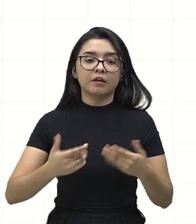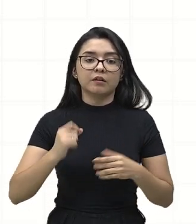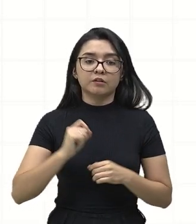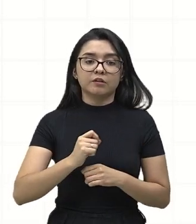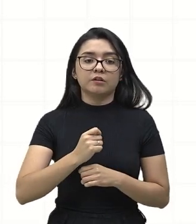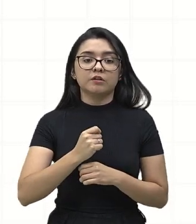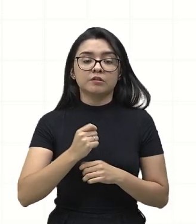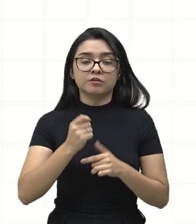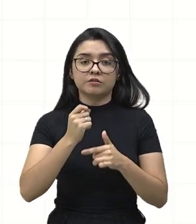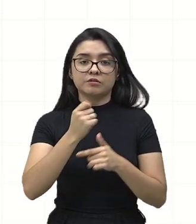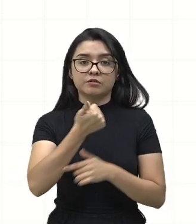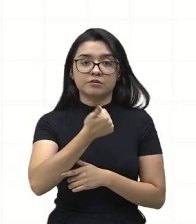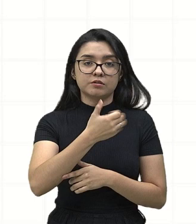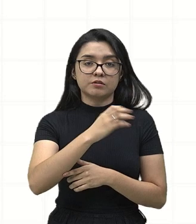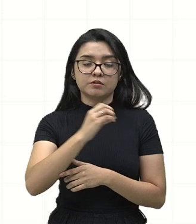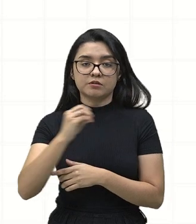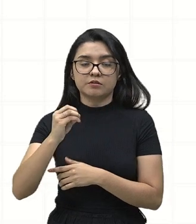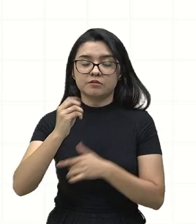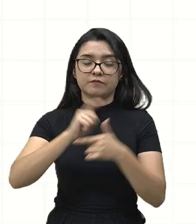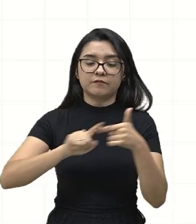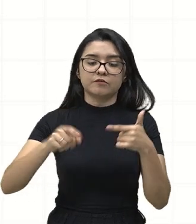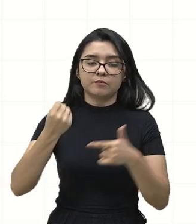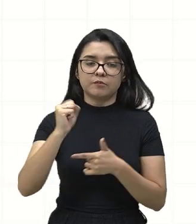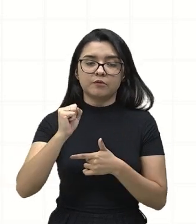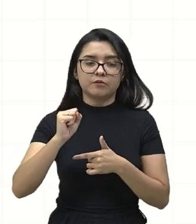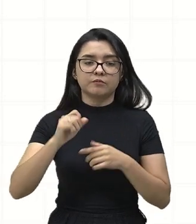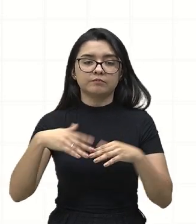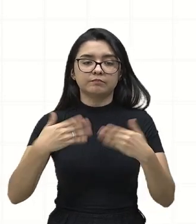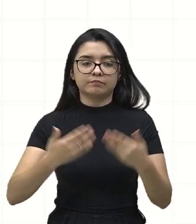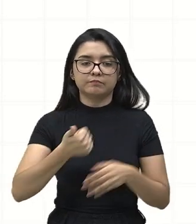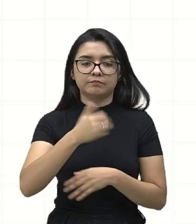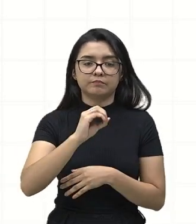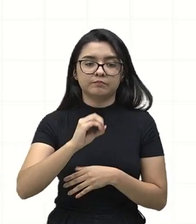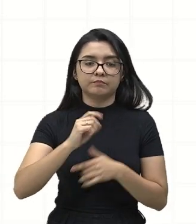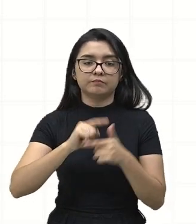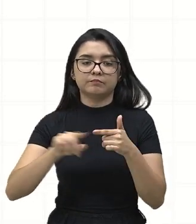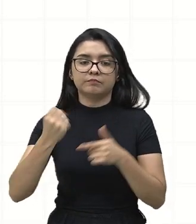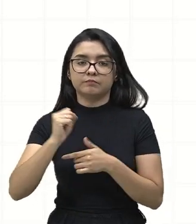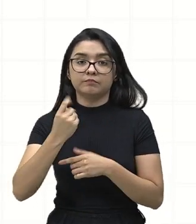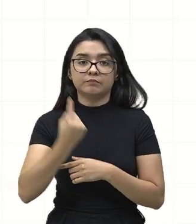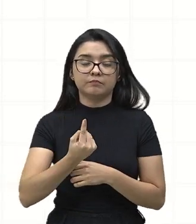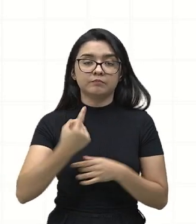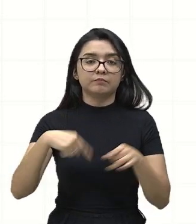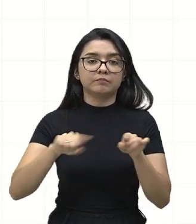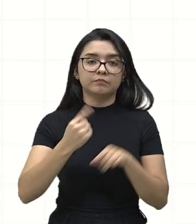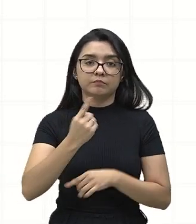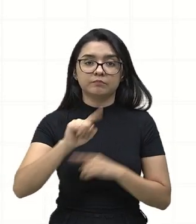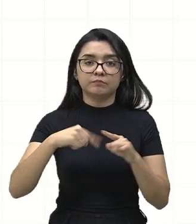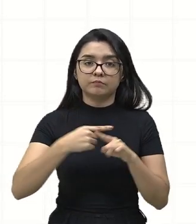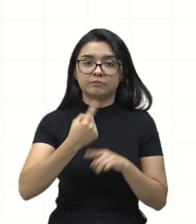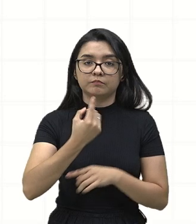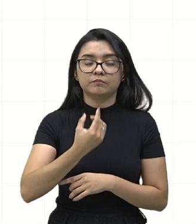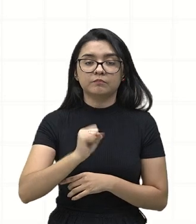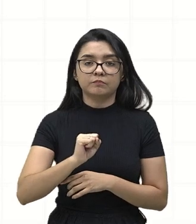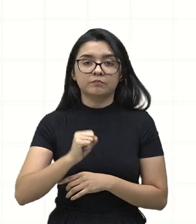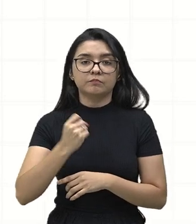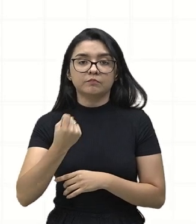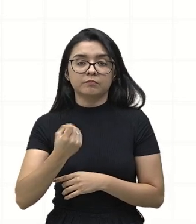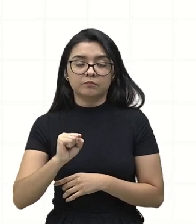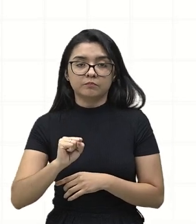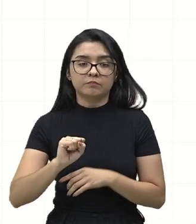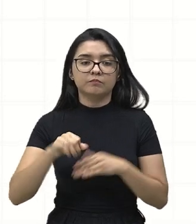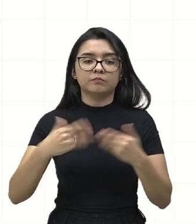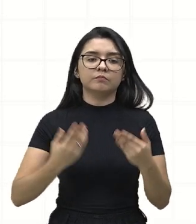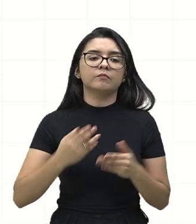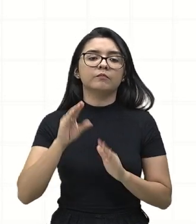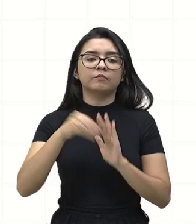dividido por 8. 10 dividido por 8, 1. 1 vezes 8, 8. Para 10 faltam 2.